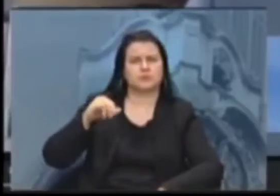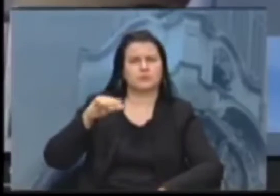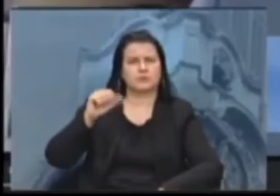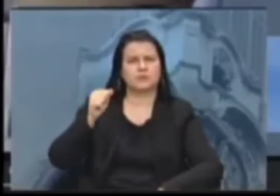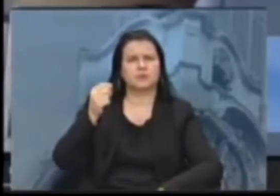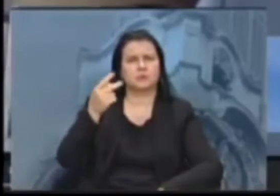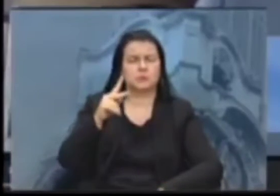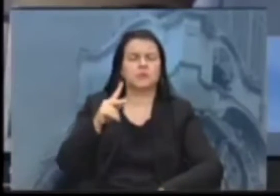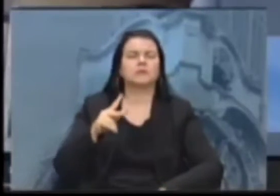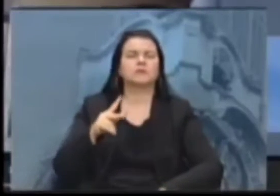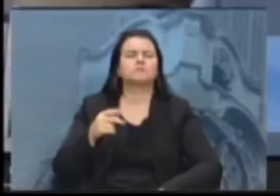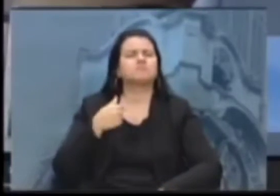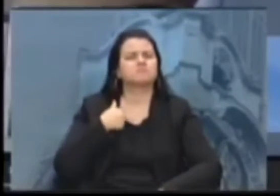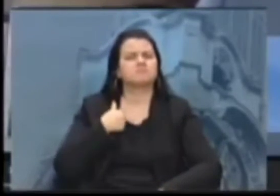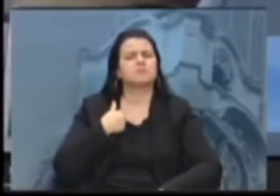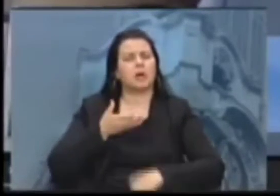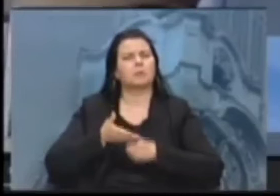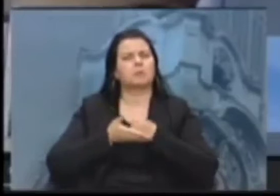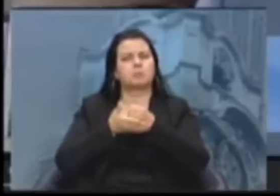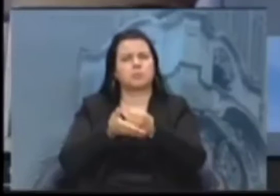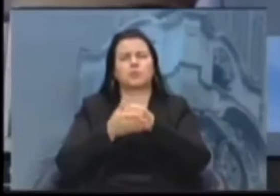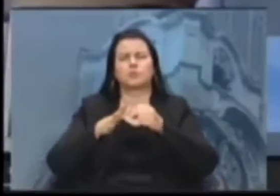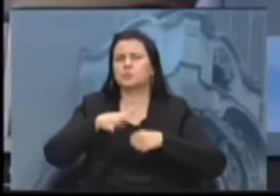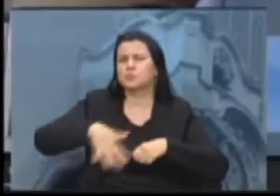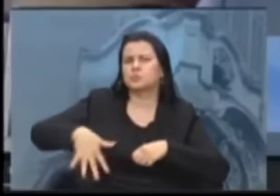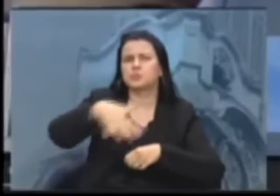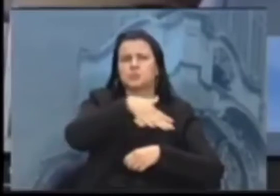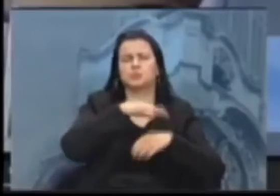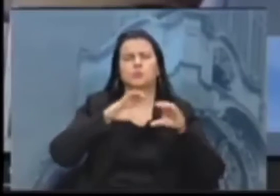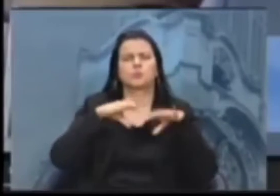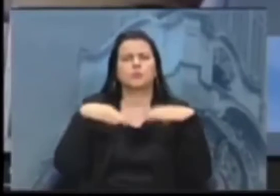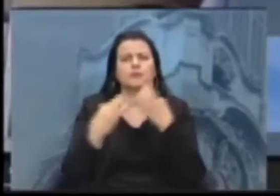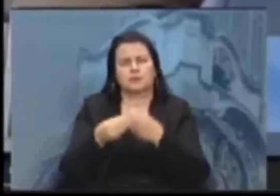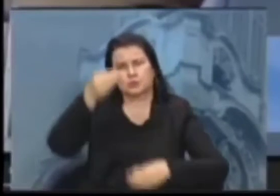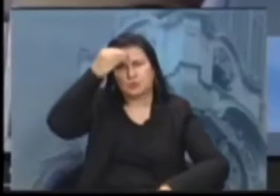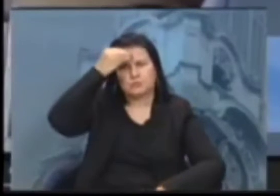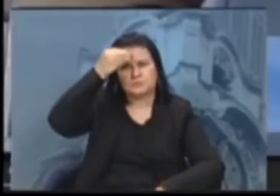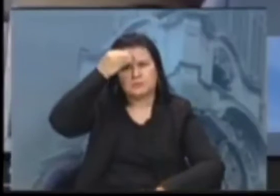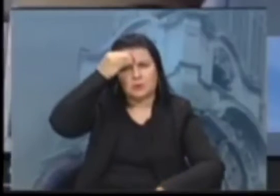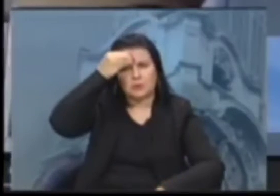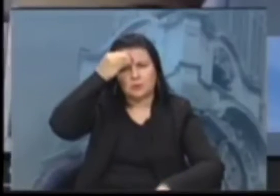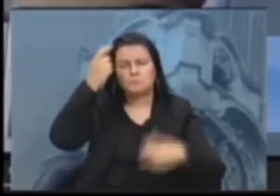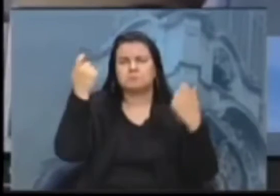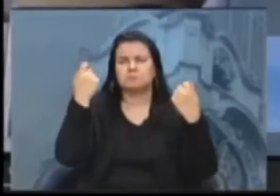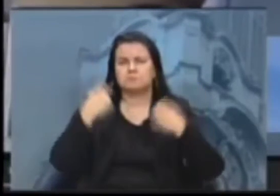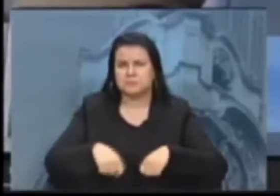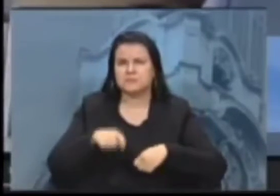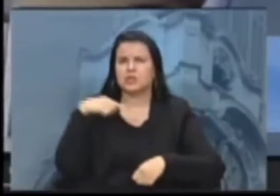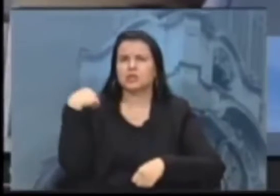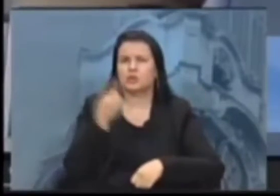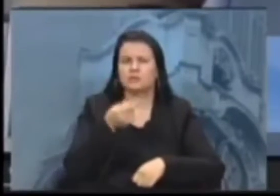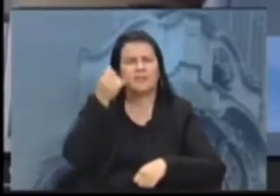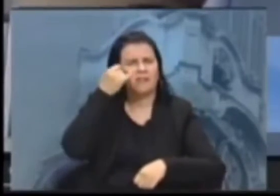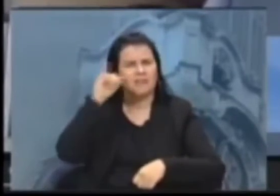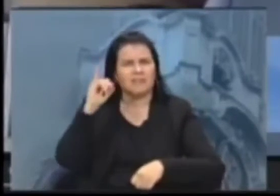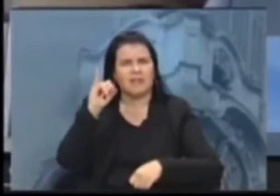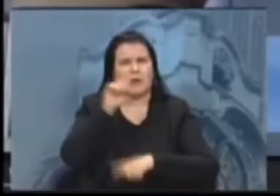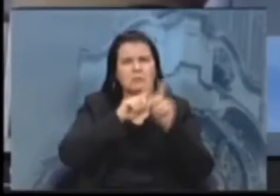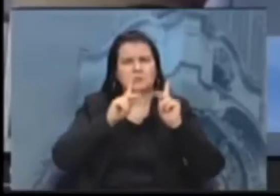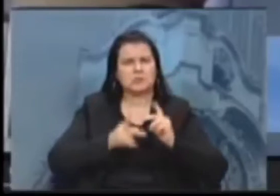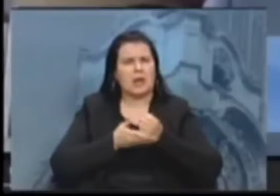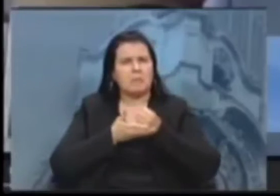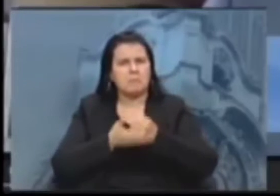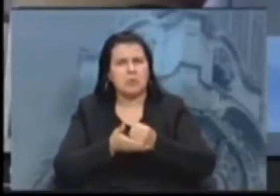me solidarizo a toda a comunidade judaica. Nós temos que combater o neonazismo,